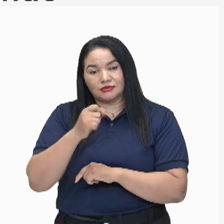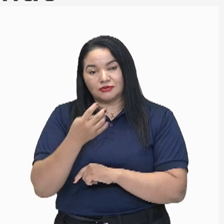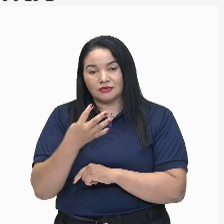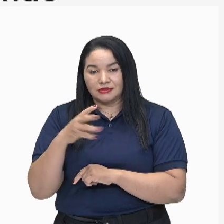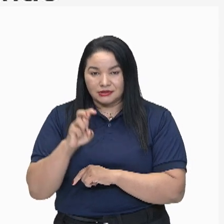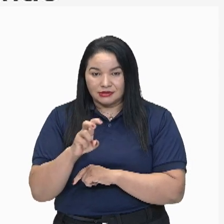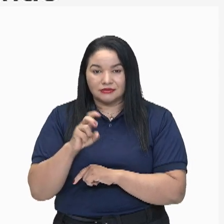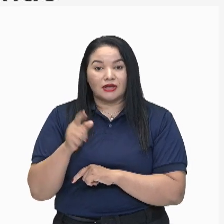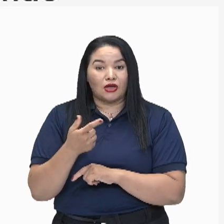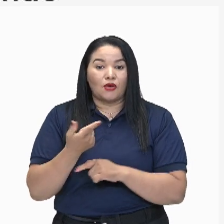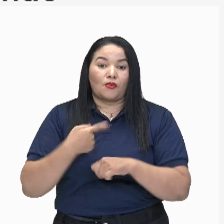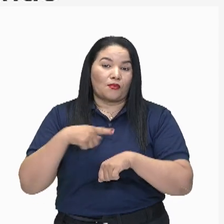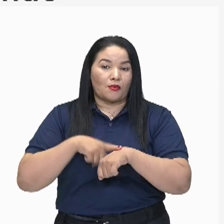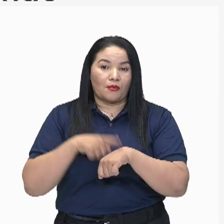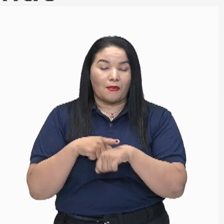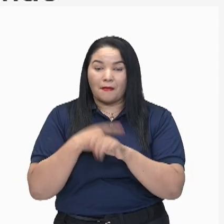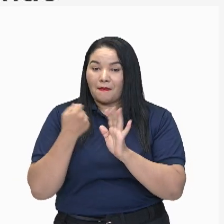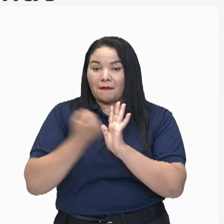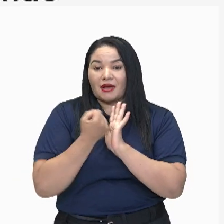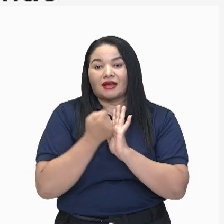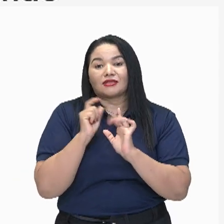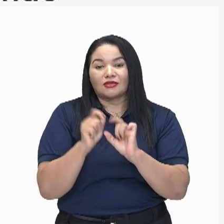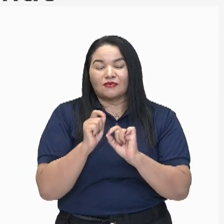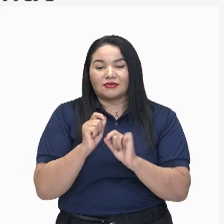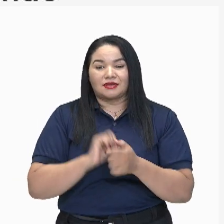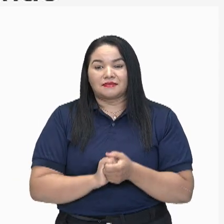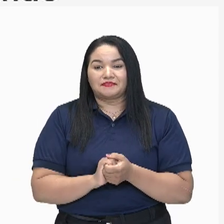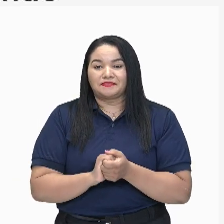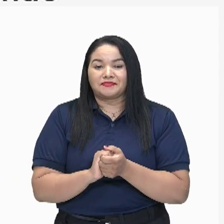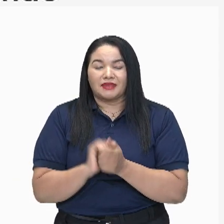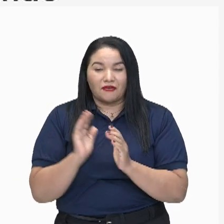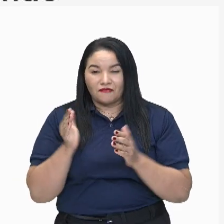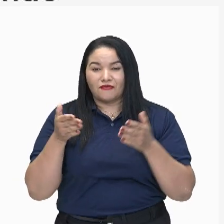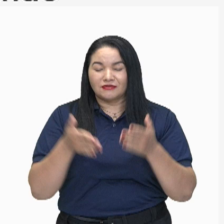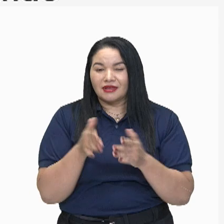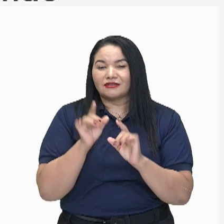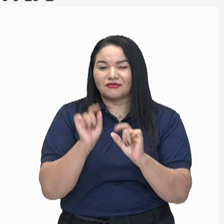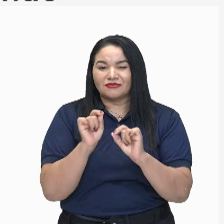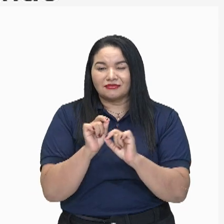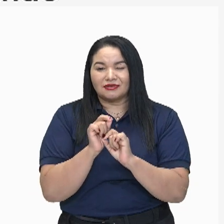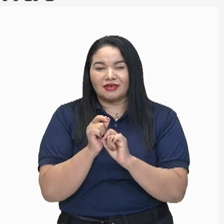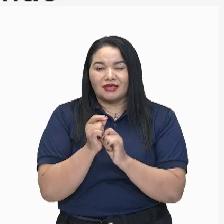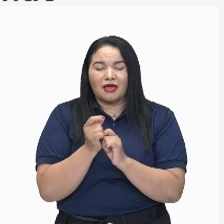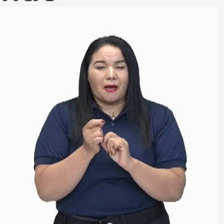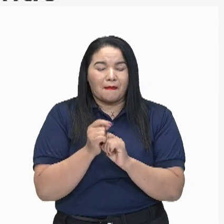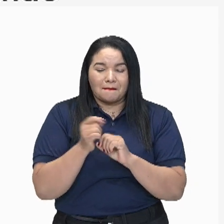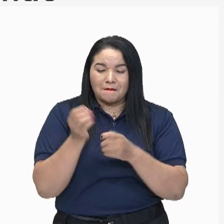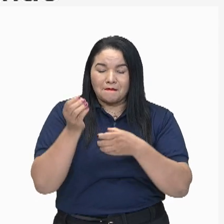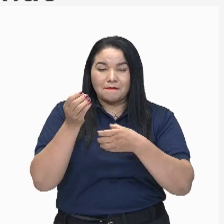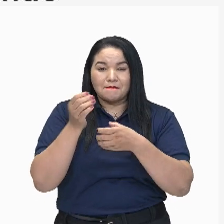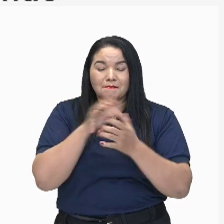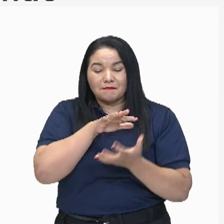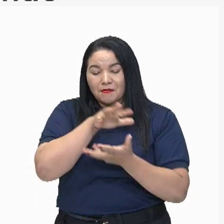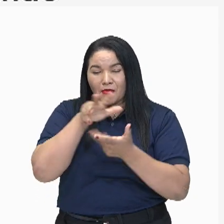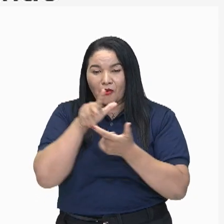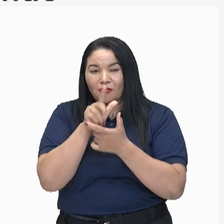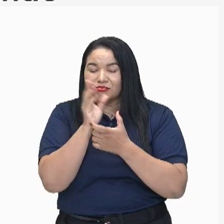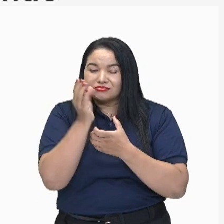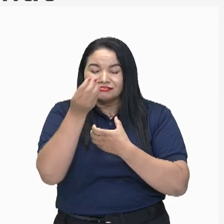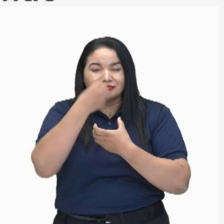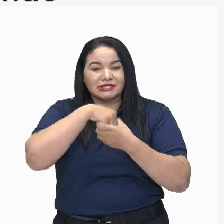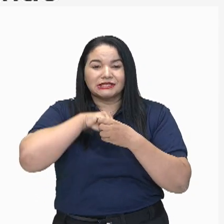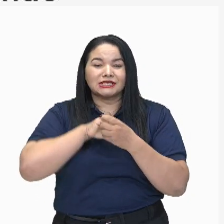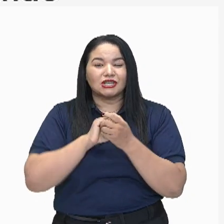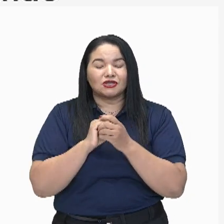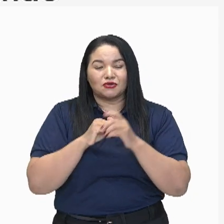E a sua obra é marcada por uma profunda introspecção, voltar-se para dentro, né? Exploração do mundo interior dos personagens. É como